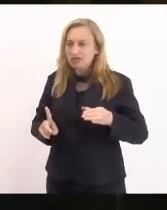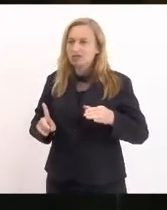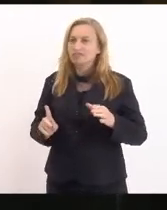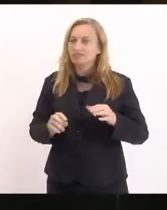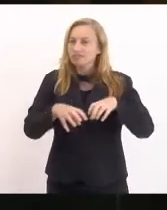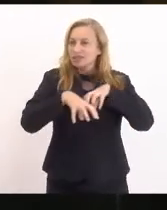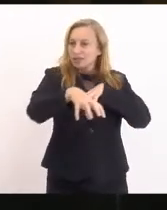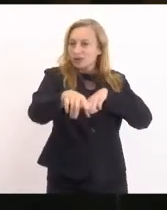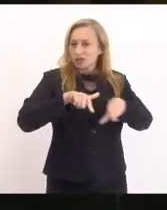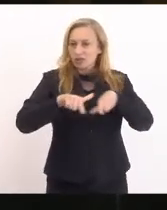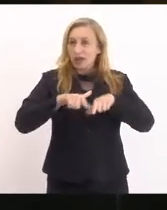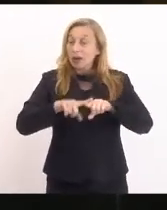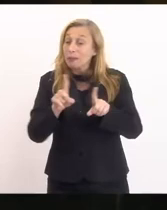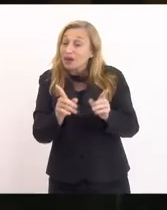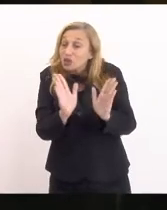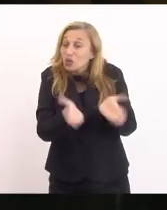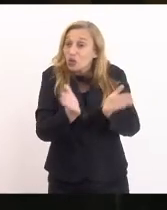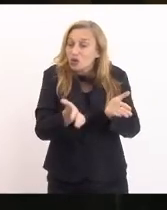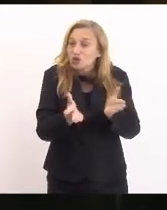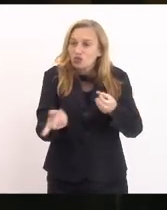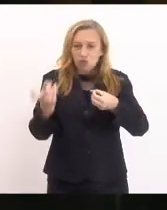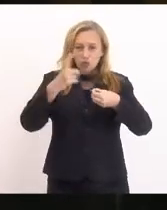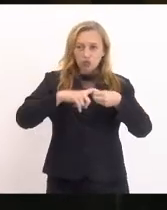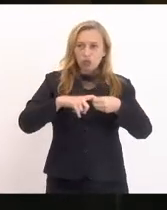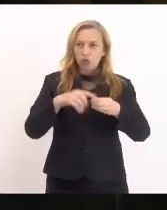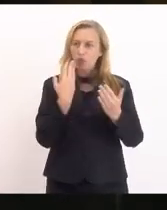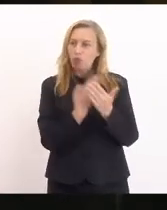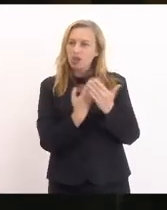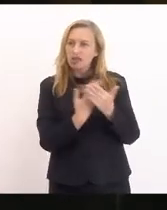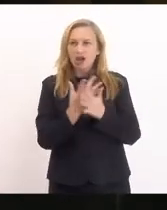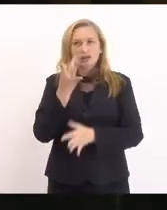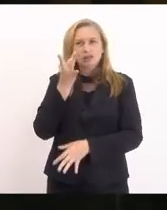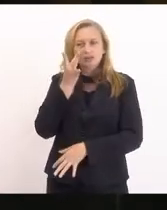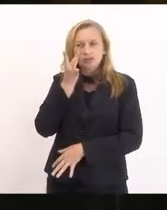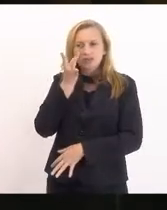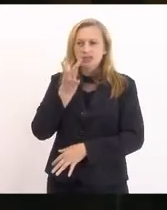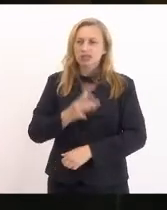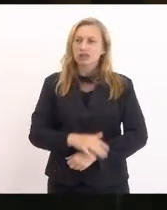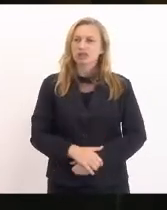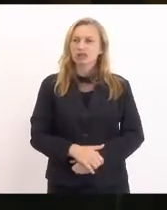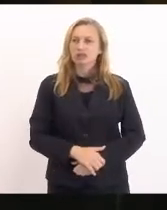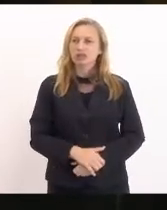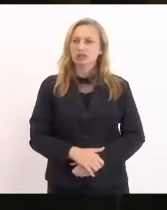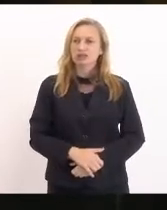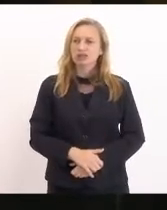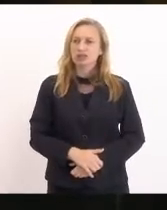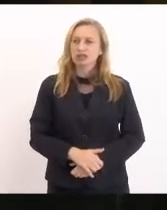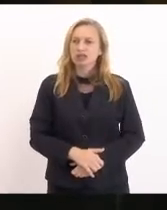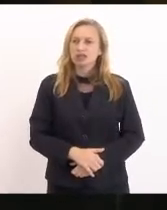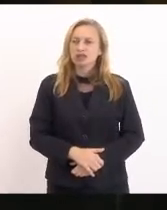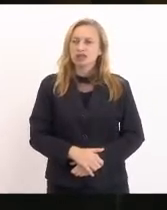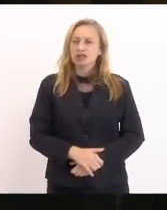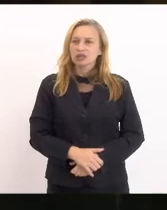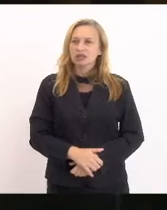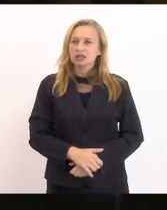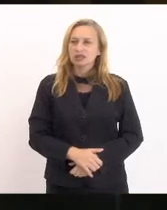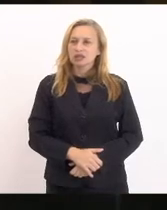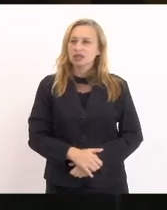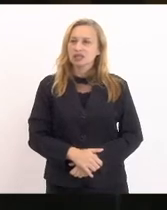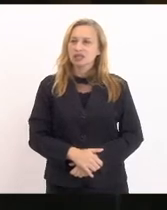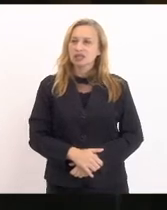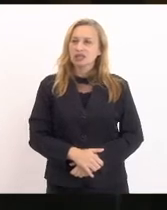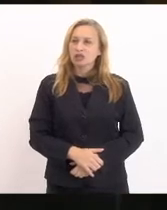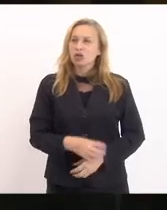Remotamente, mas hoje, exatamente hoje, voltou às atividades presenciais. E impressionante